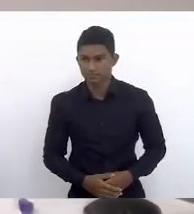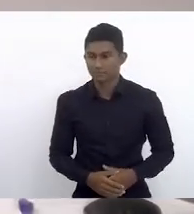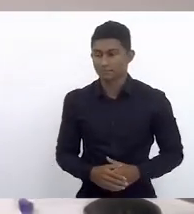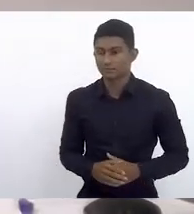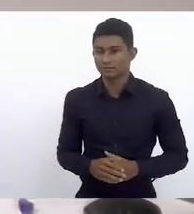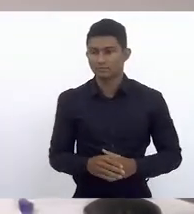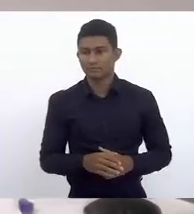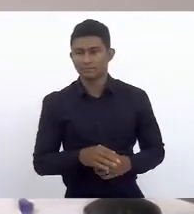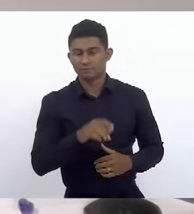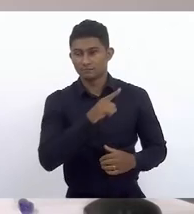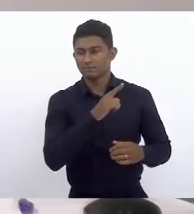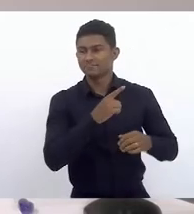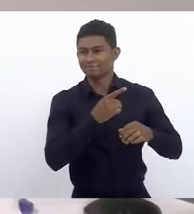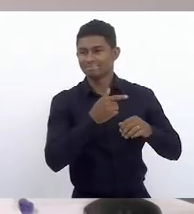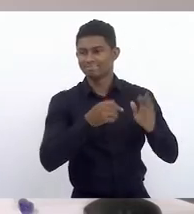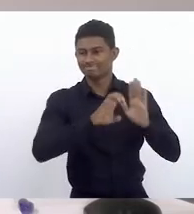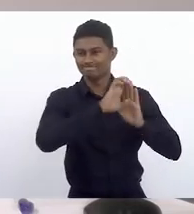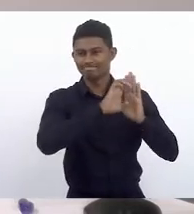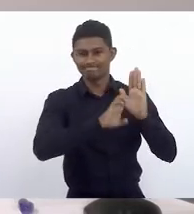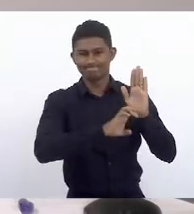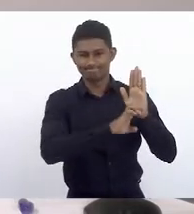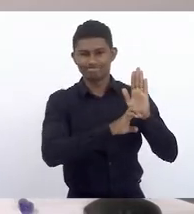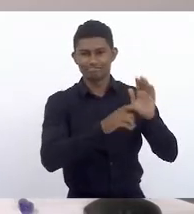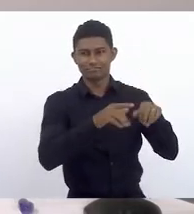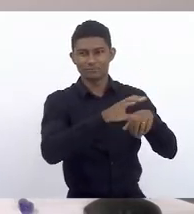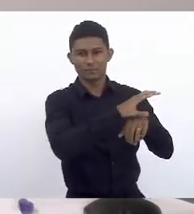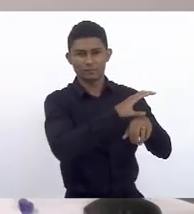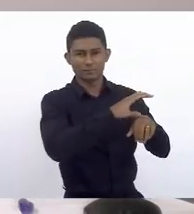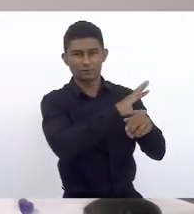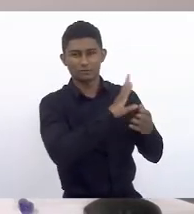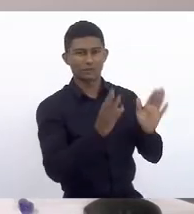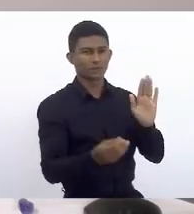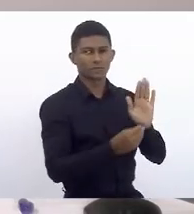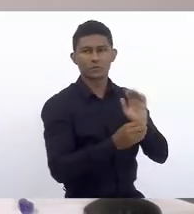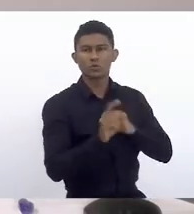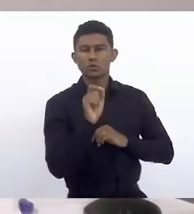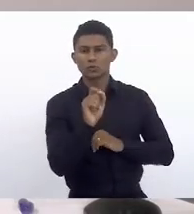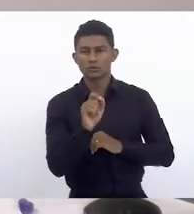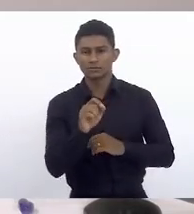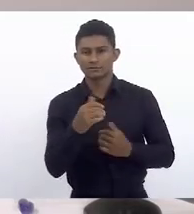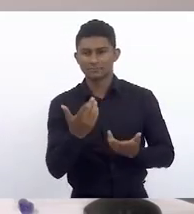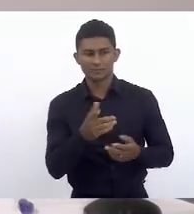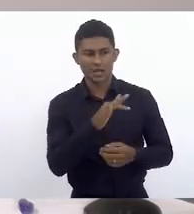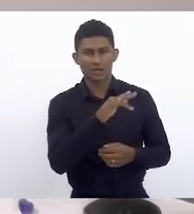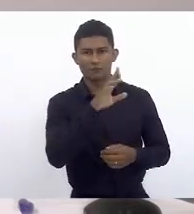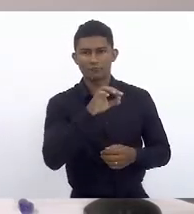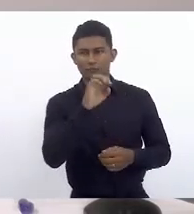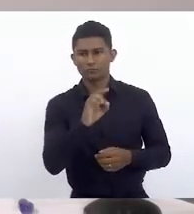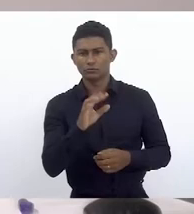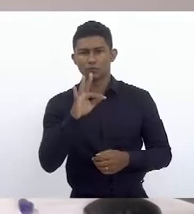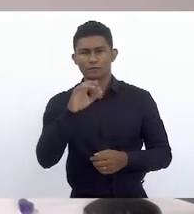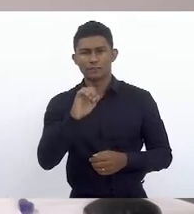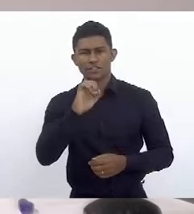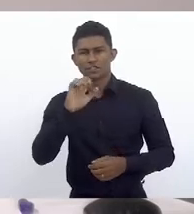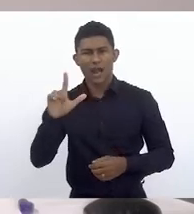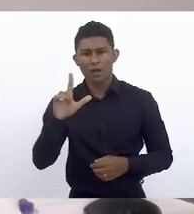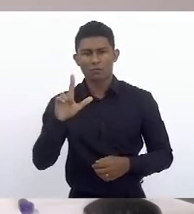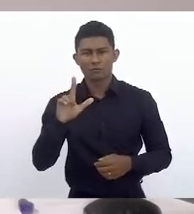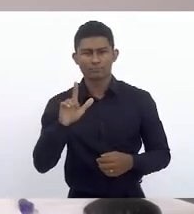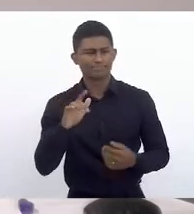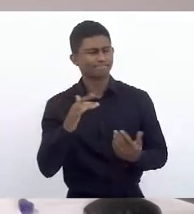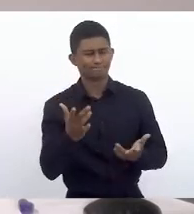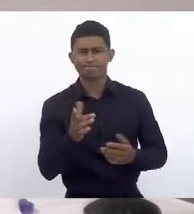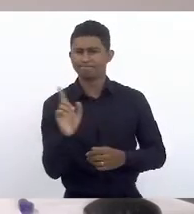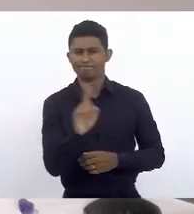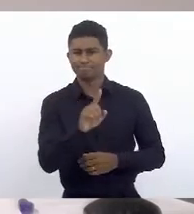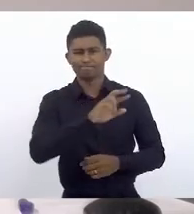na emenda constitucional fundo fiscal. Este fundo não é fiscal, no nato senso da